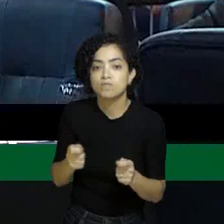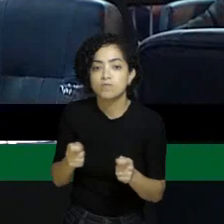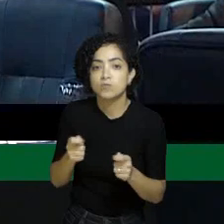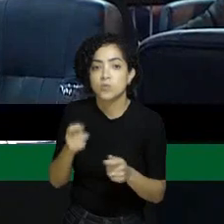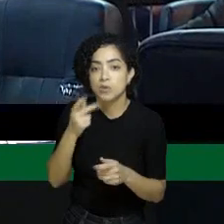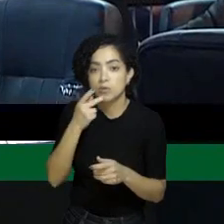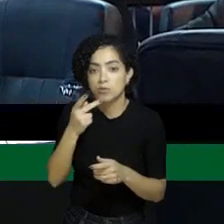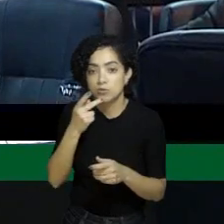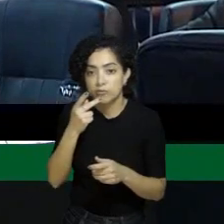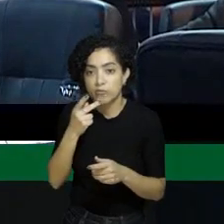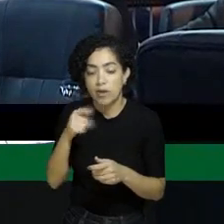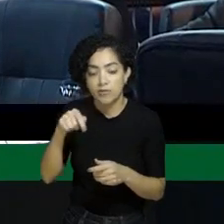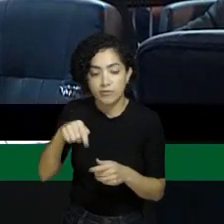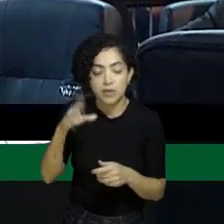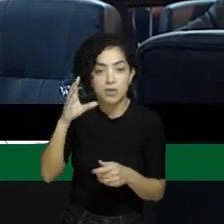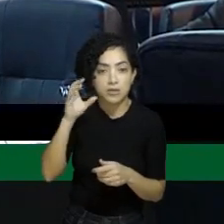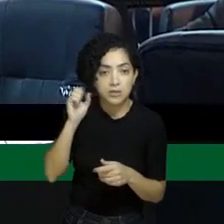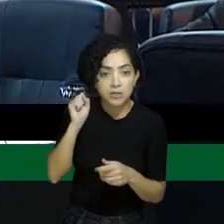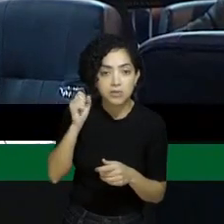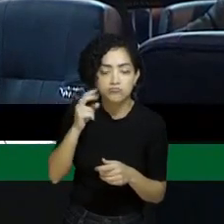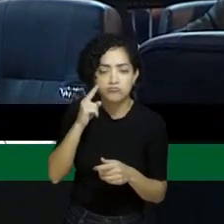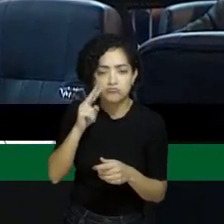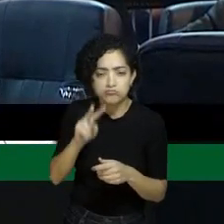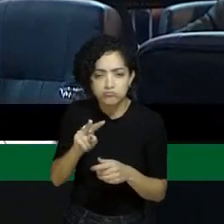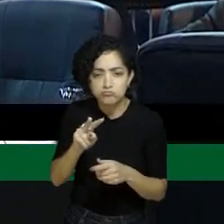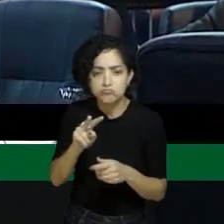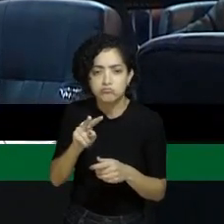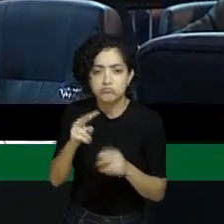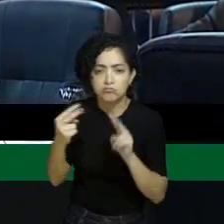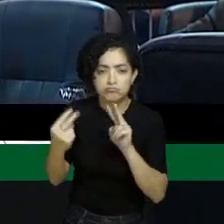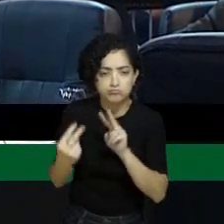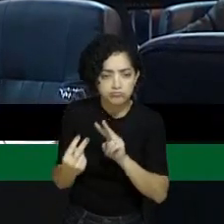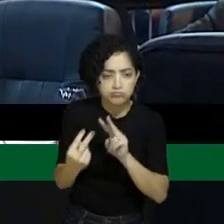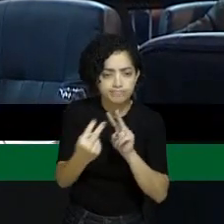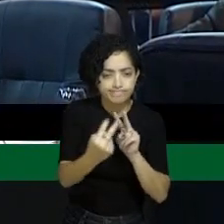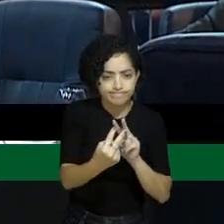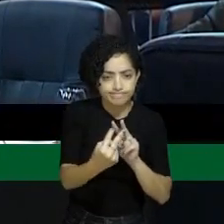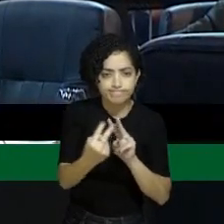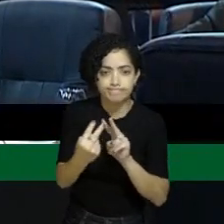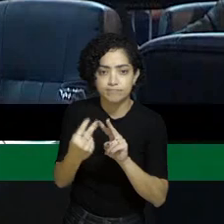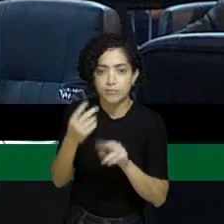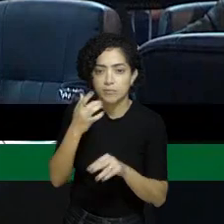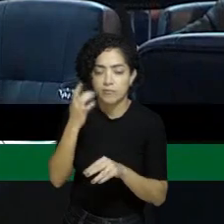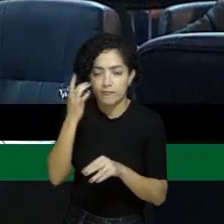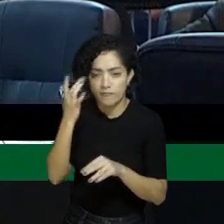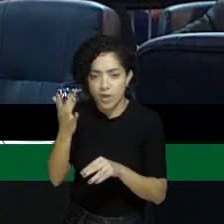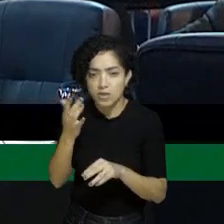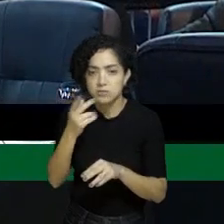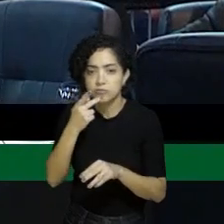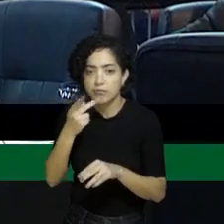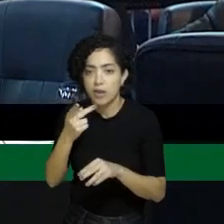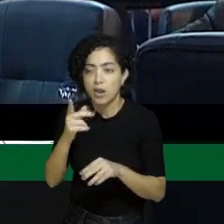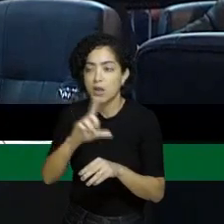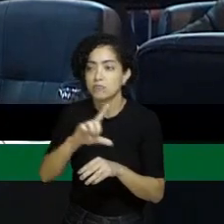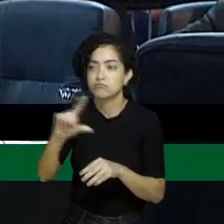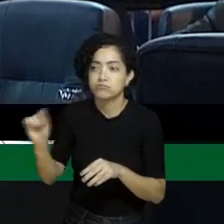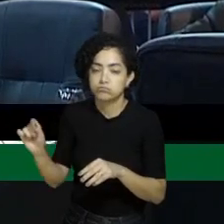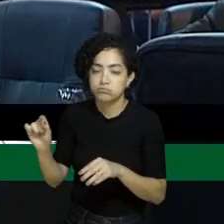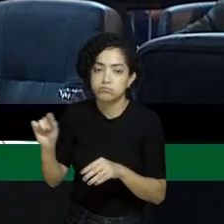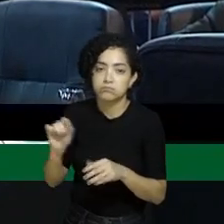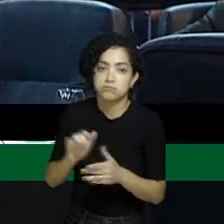para ouvir. O bom debate tem que ser frente a frente, olho no olho, porque é fácil falar aqui e abandonar. Então, estou aqui para defender esse governo